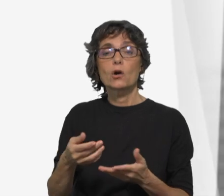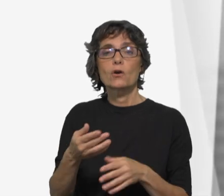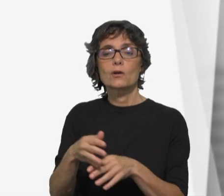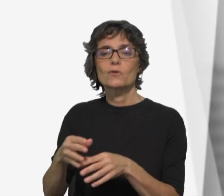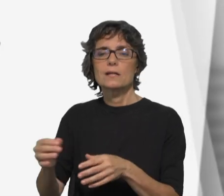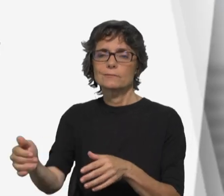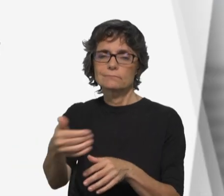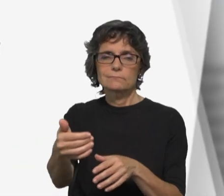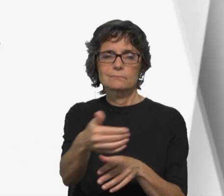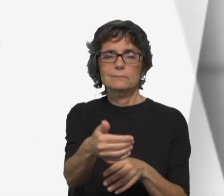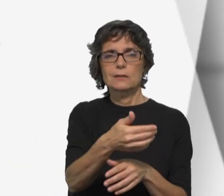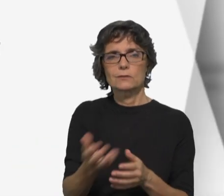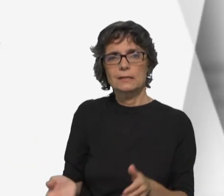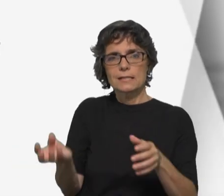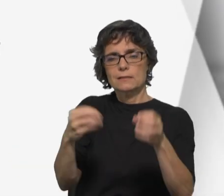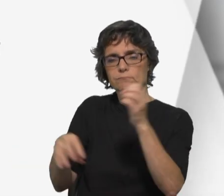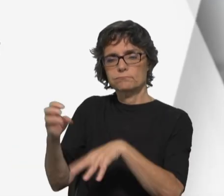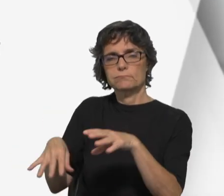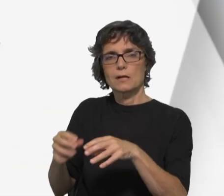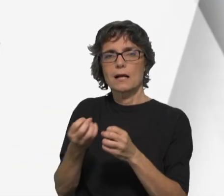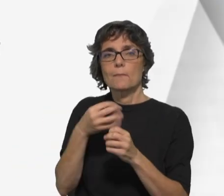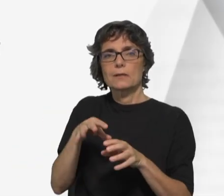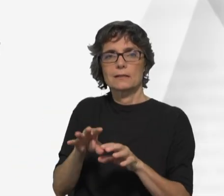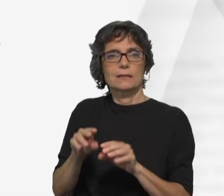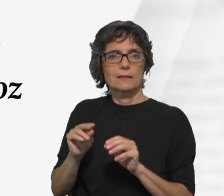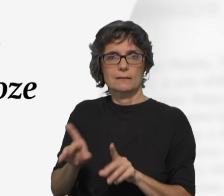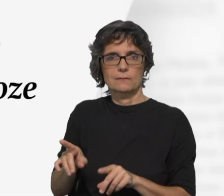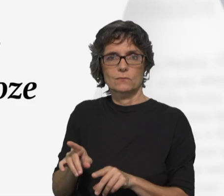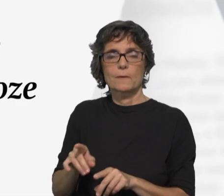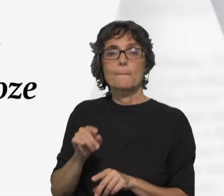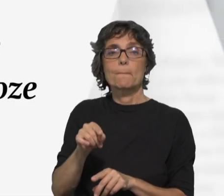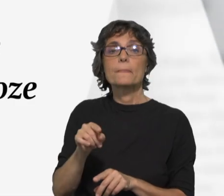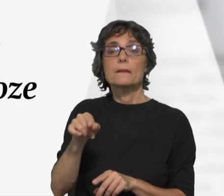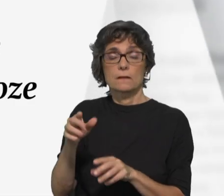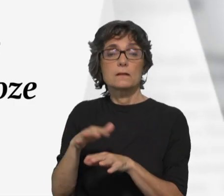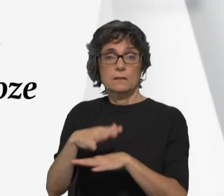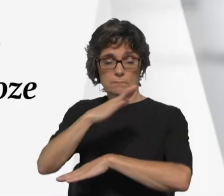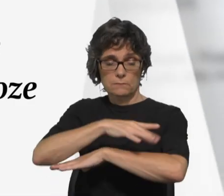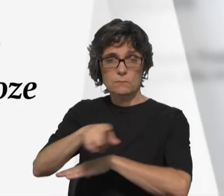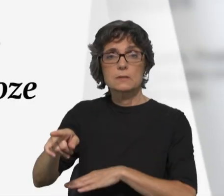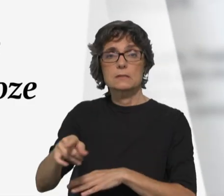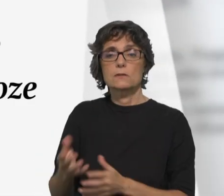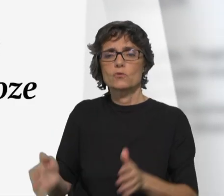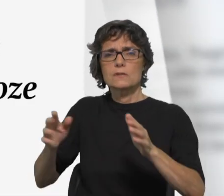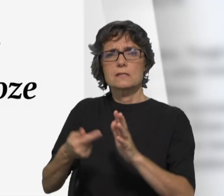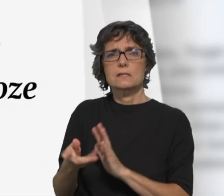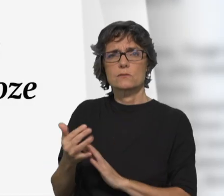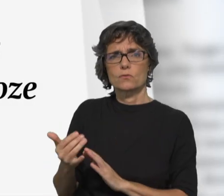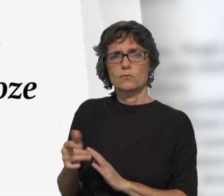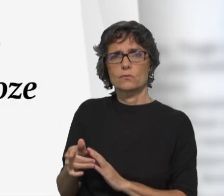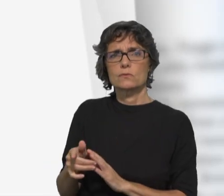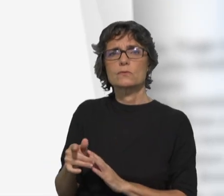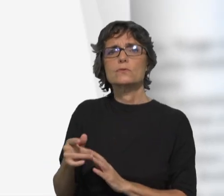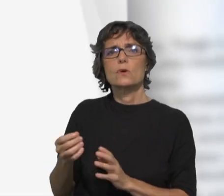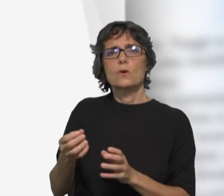bocados que sobraram, para que nada se perca." Recolheram-nos e encheram 12 cestos com os bocados dos